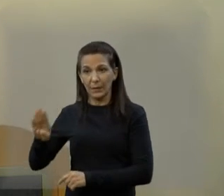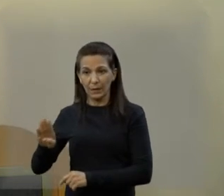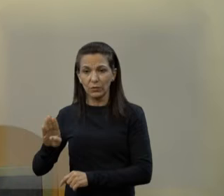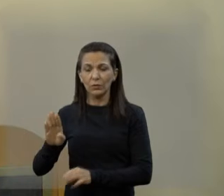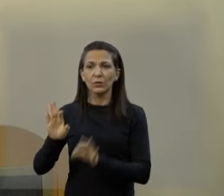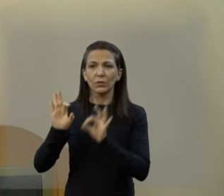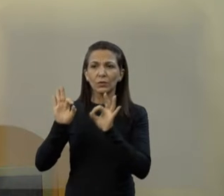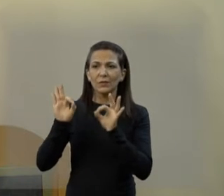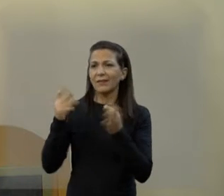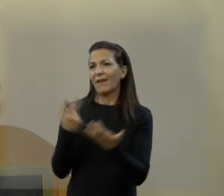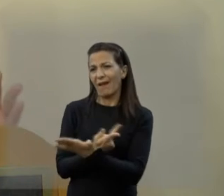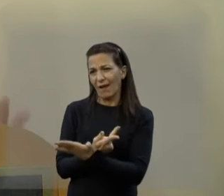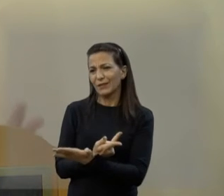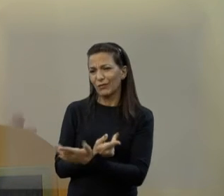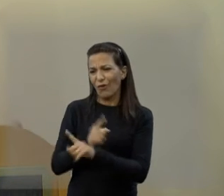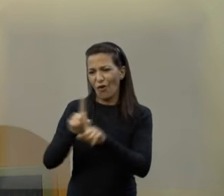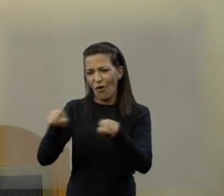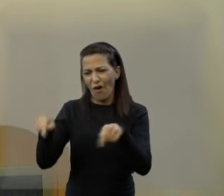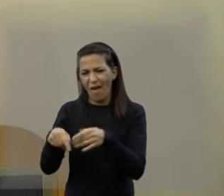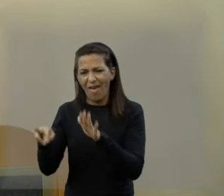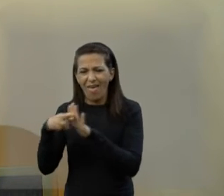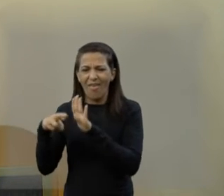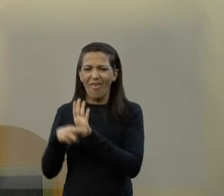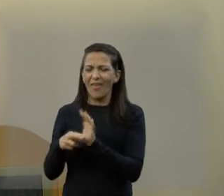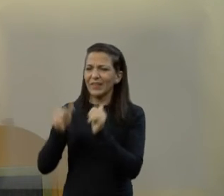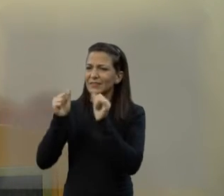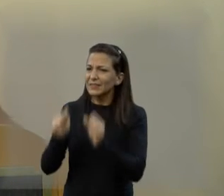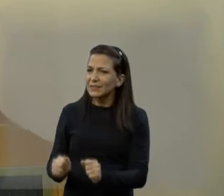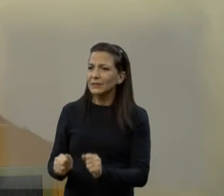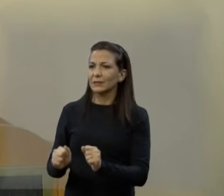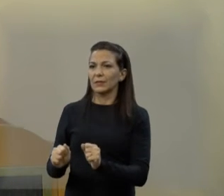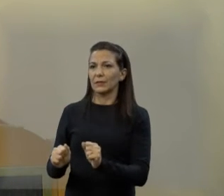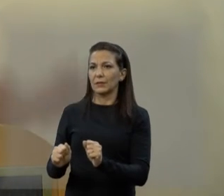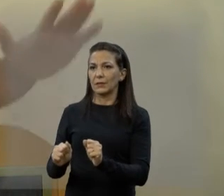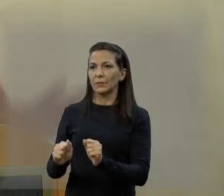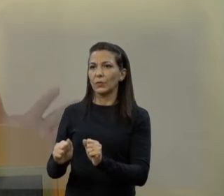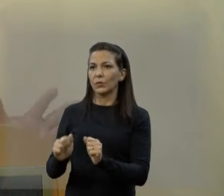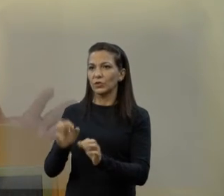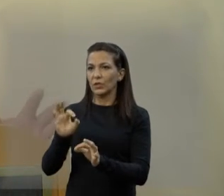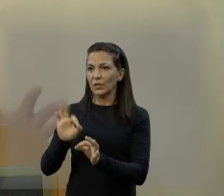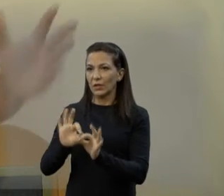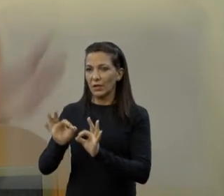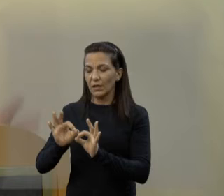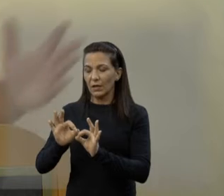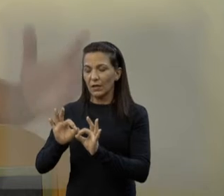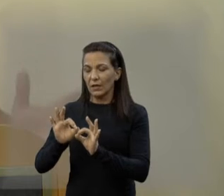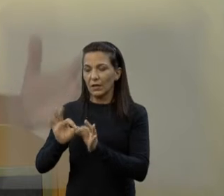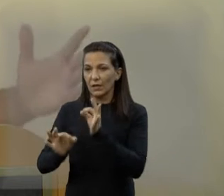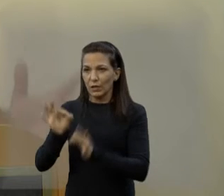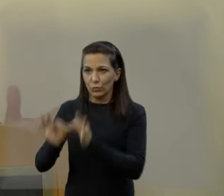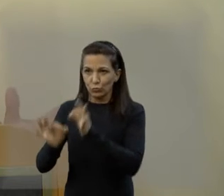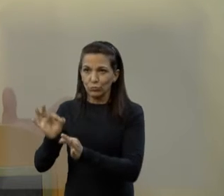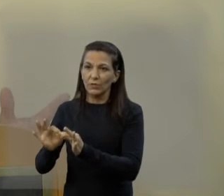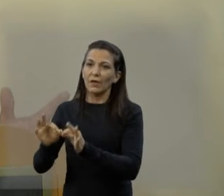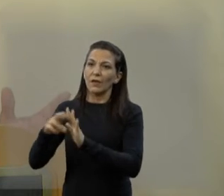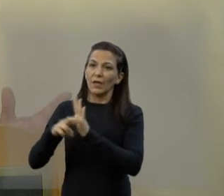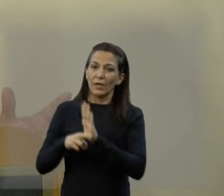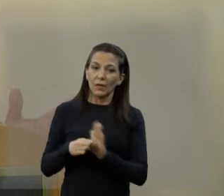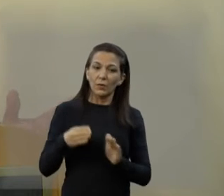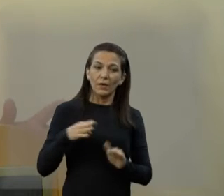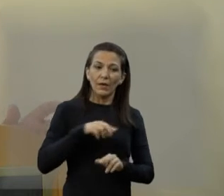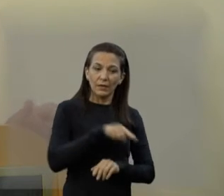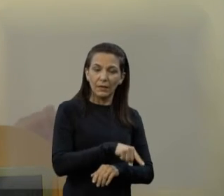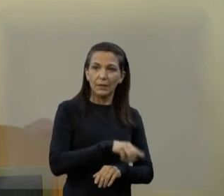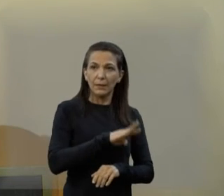regularizem essas terras que tem no cemitério e paguem por elas assim como aqueles que têm acesso aos gritos